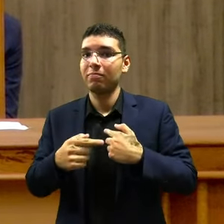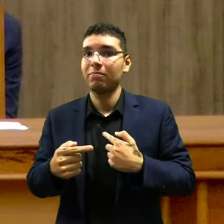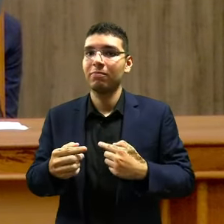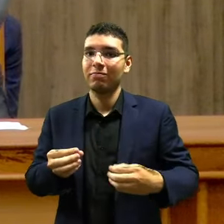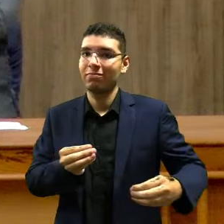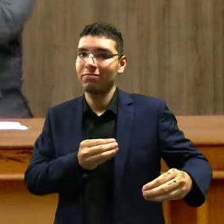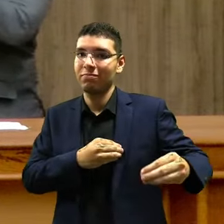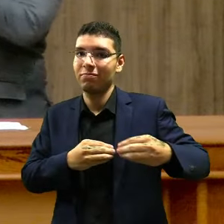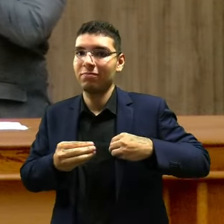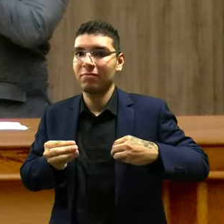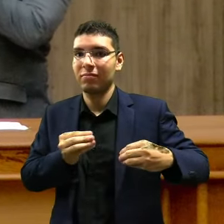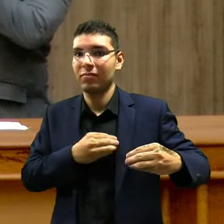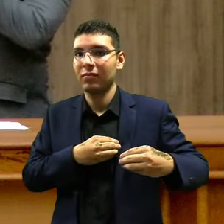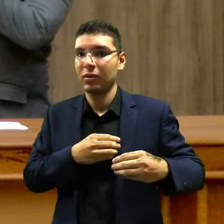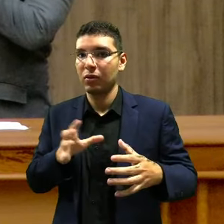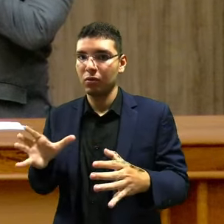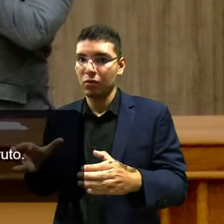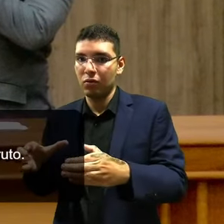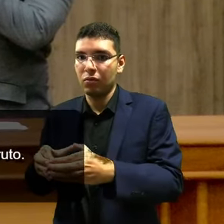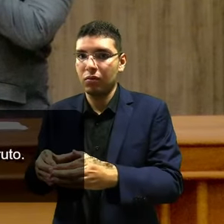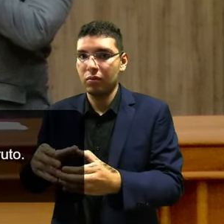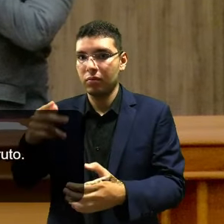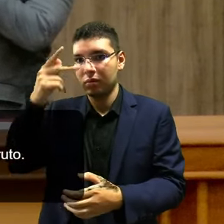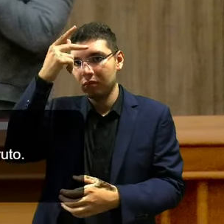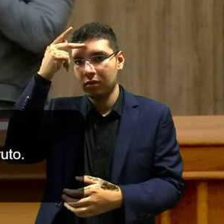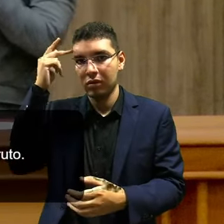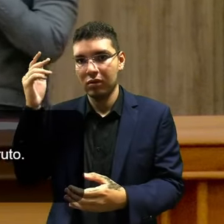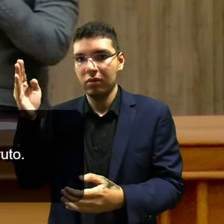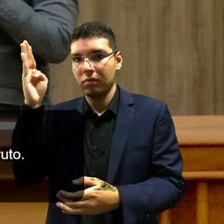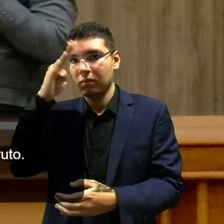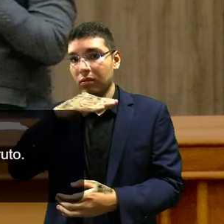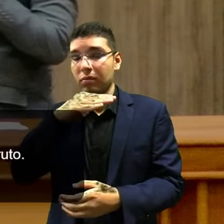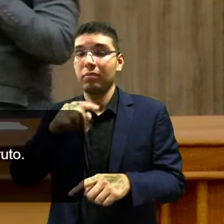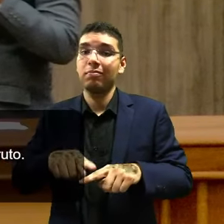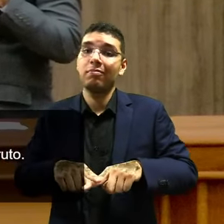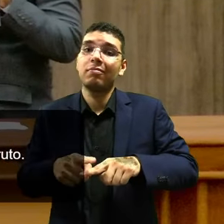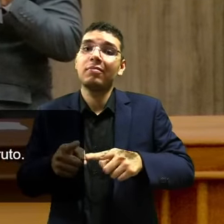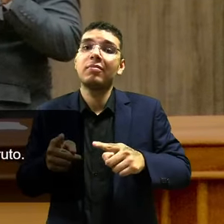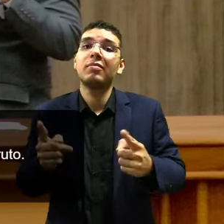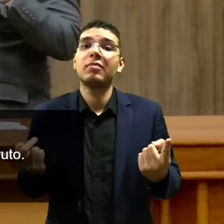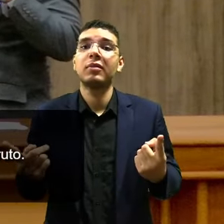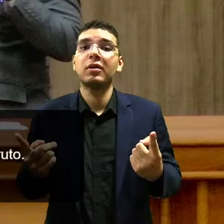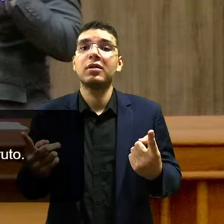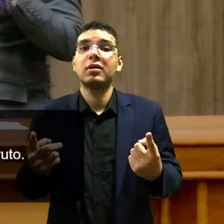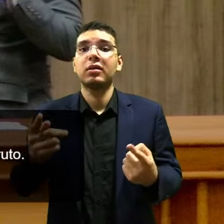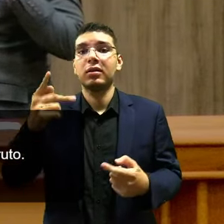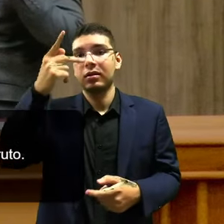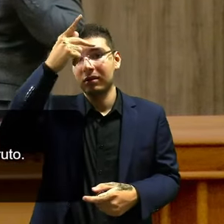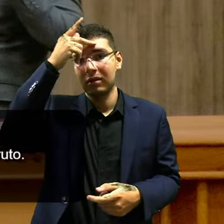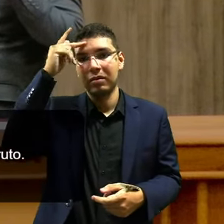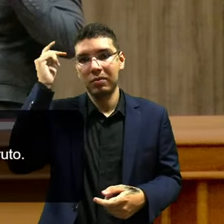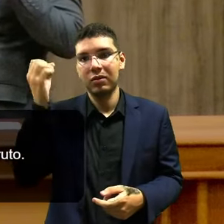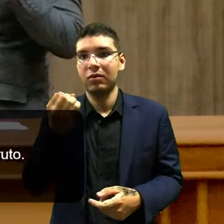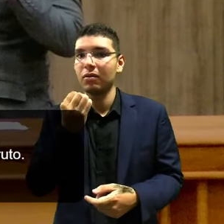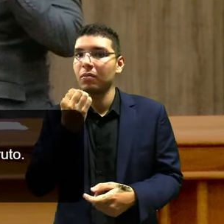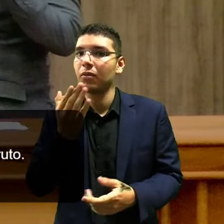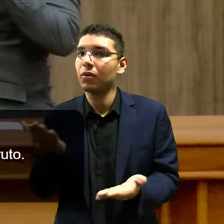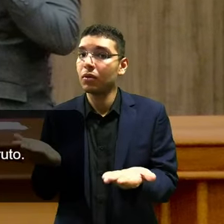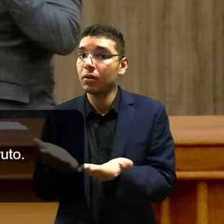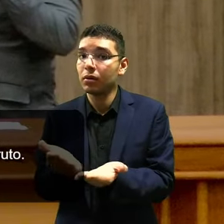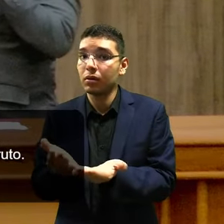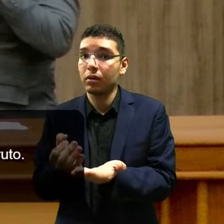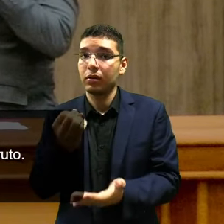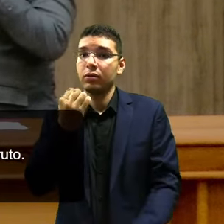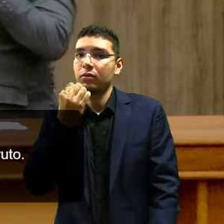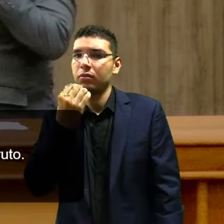a rede dos maus e o que mais mas a raiz dos justos produz o seu fruto pode ter o diabo que tiver na terra meu irmão mas se tu